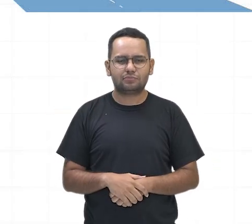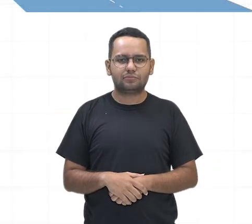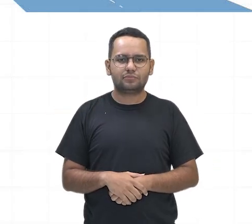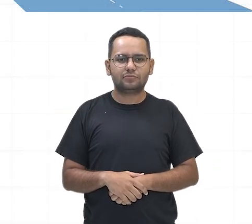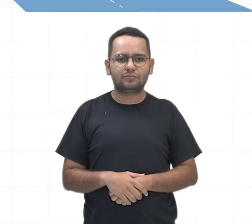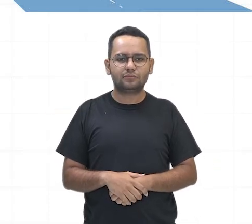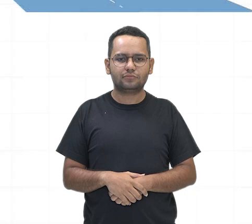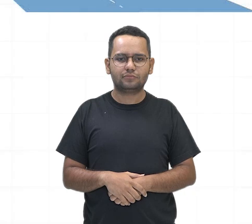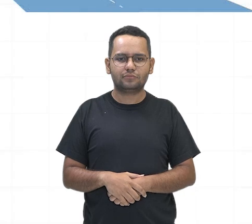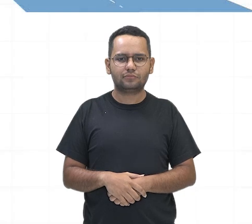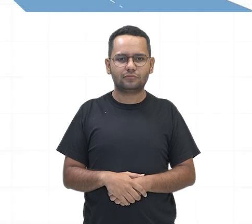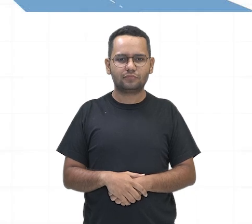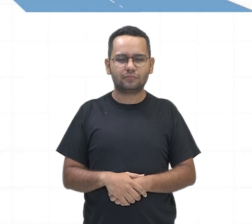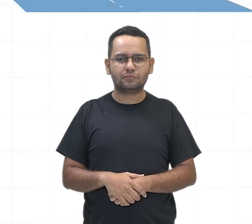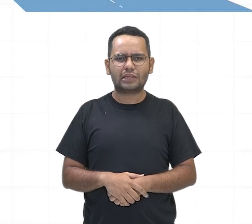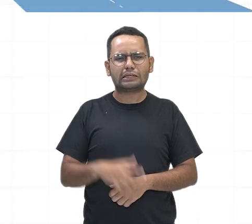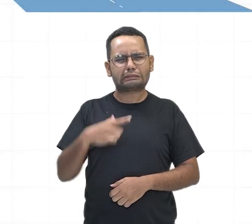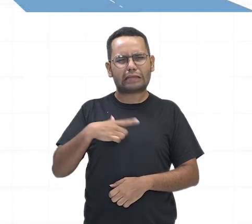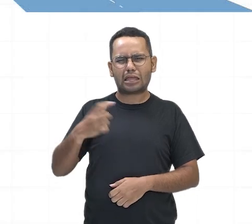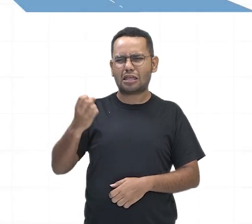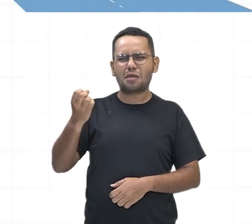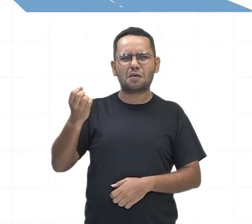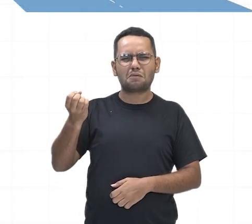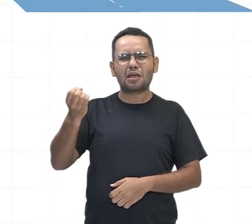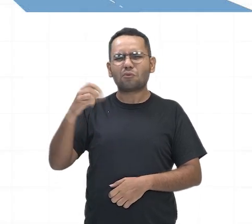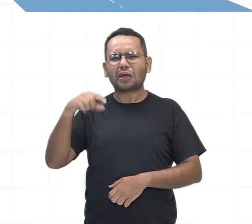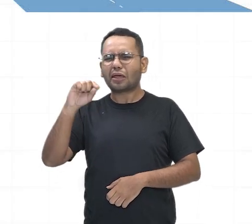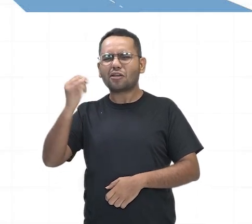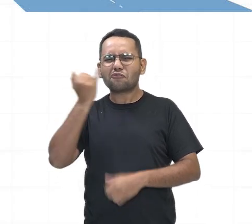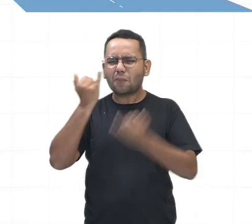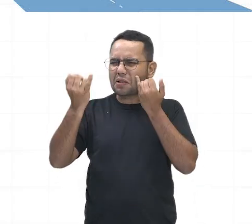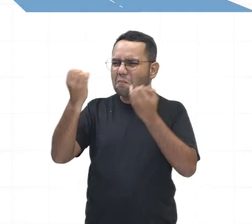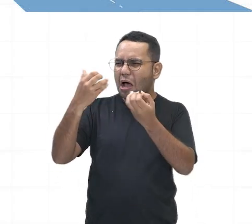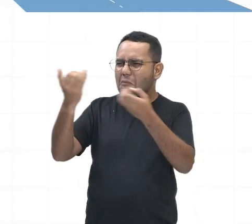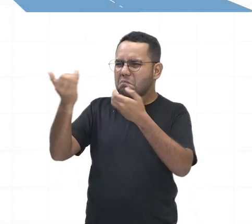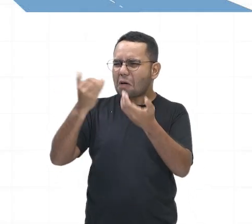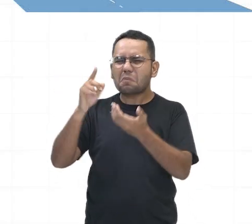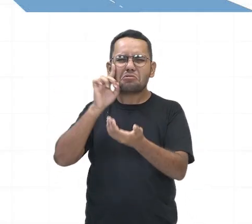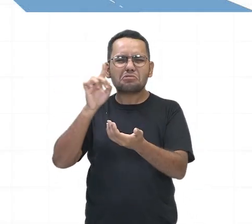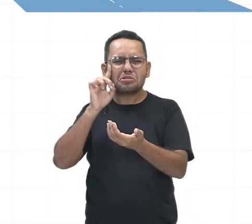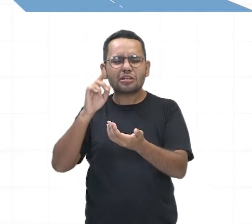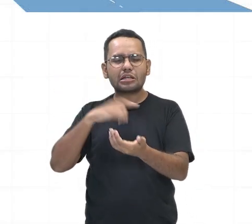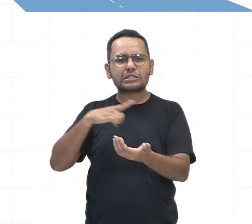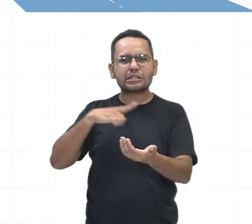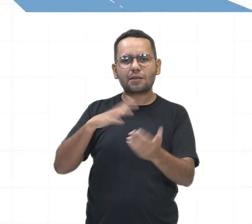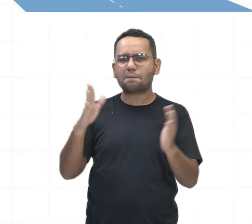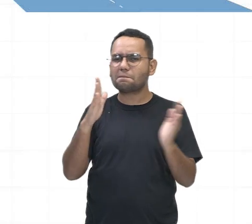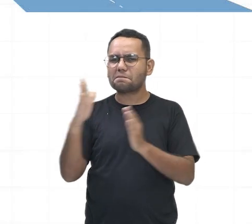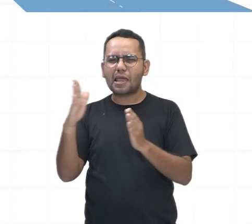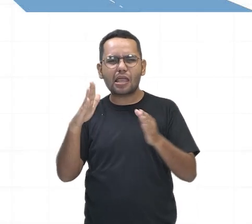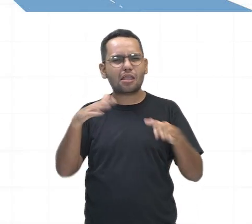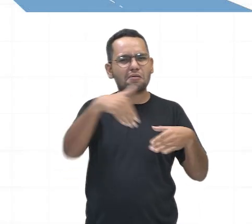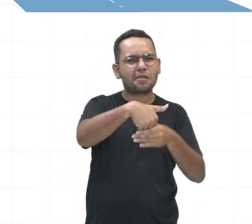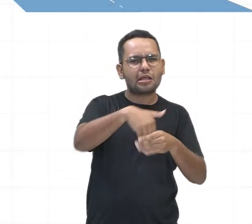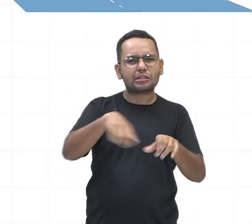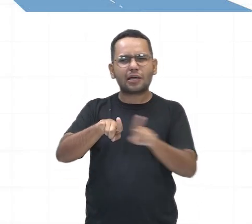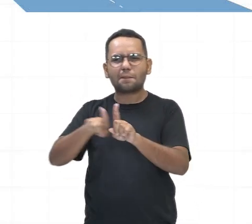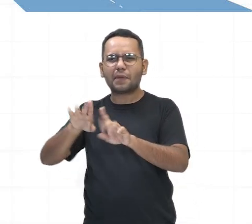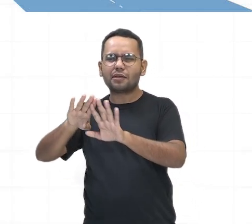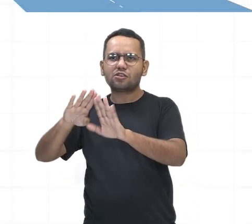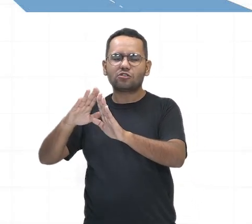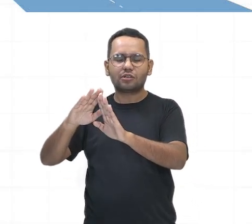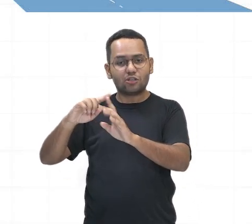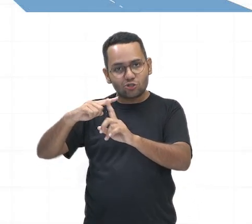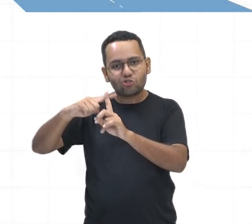no nosso dia a dia, né, nos período eleitoral, nas nossas igrejas,